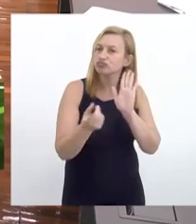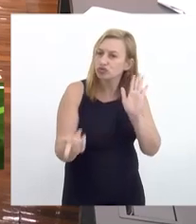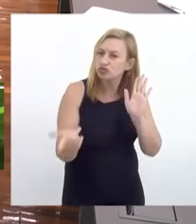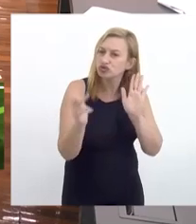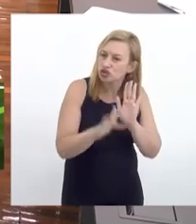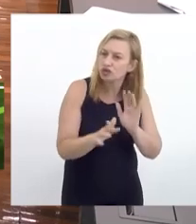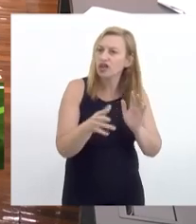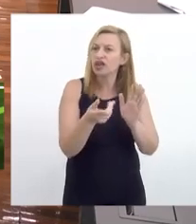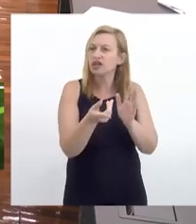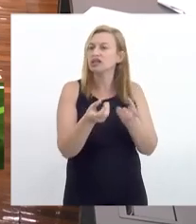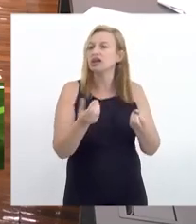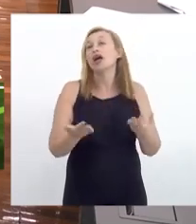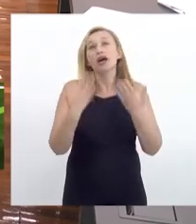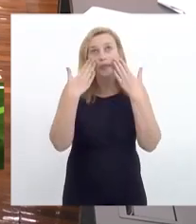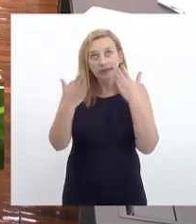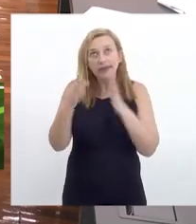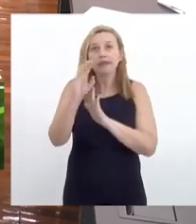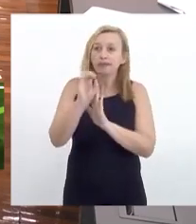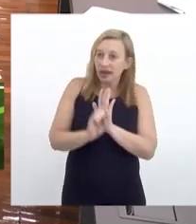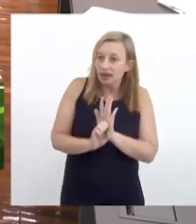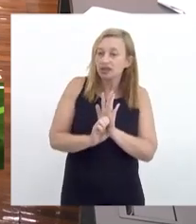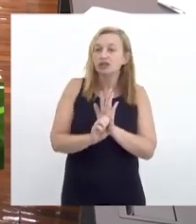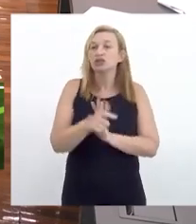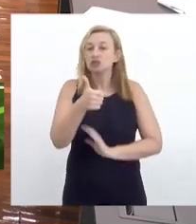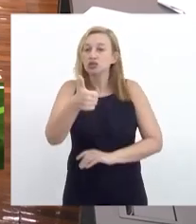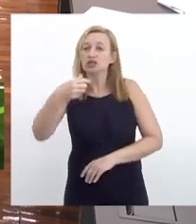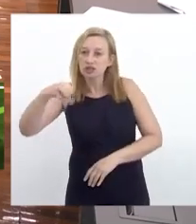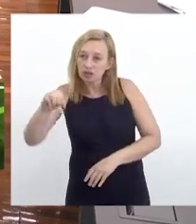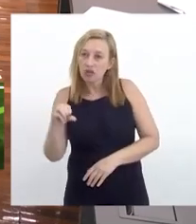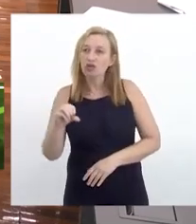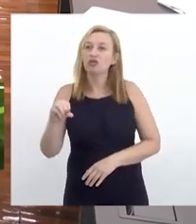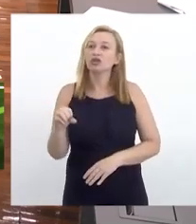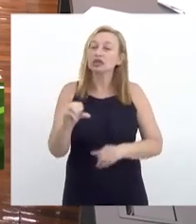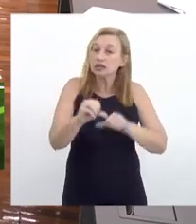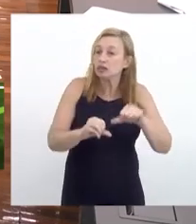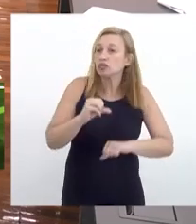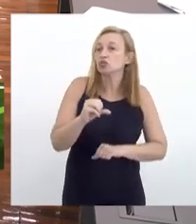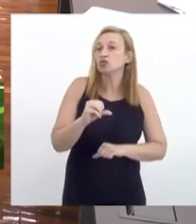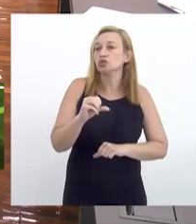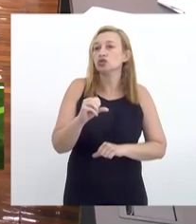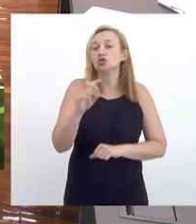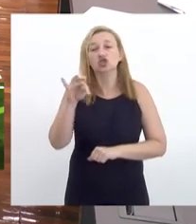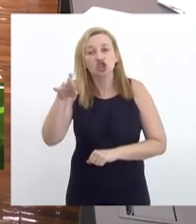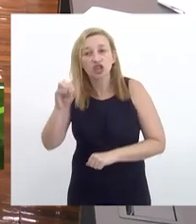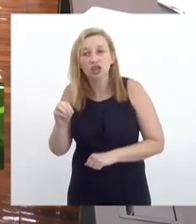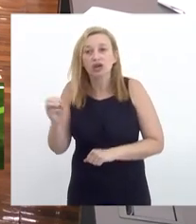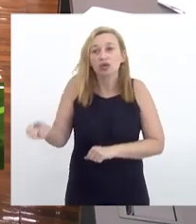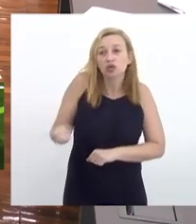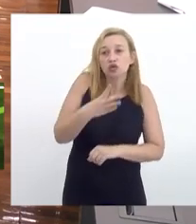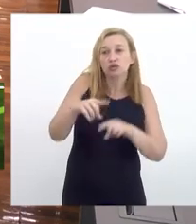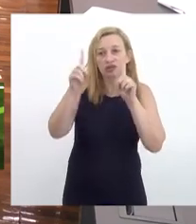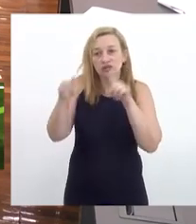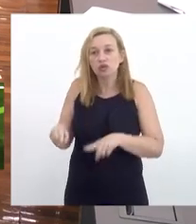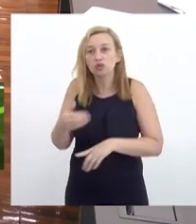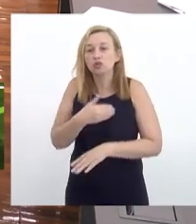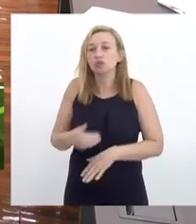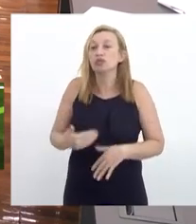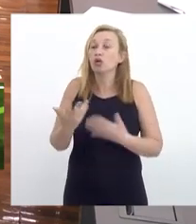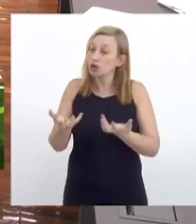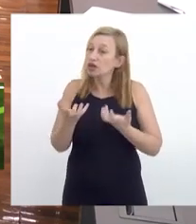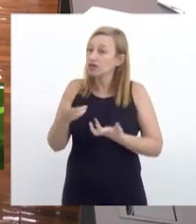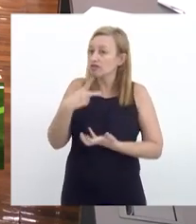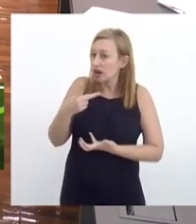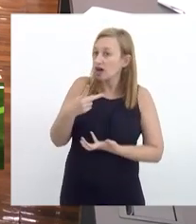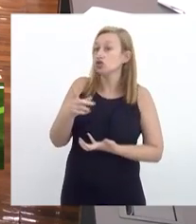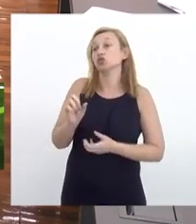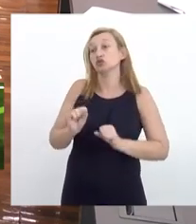propondo Eu apresentei a emenda Eu apresentei a emenda 209 Que muda os triênios Para os novos servidores É isso que eu estou falando Estou